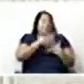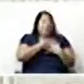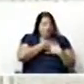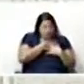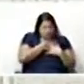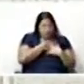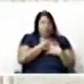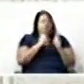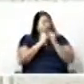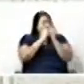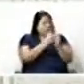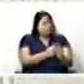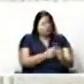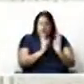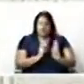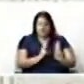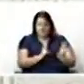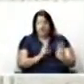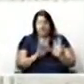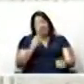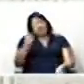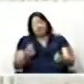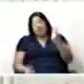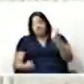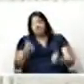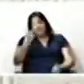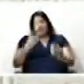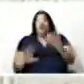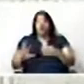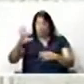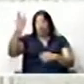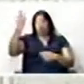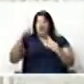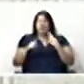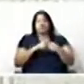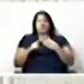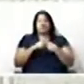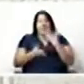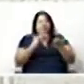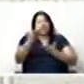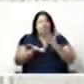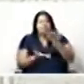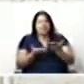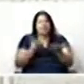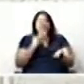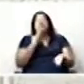acompanha milhares de pessoas, mas lá uma vez ou outra, por problema da estrutura de atendimento,